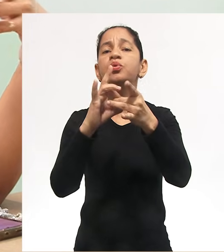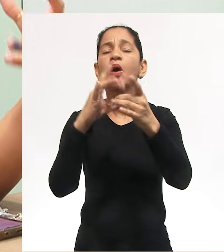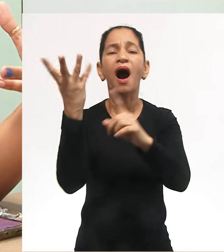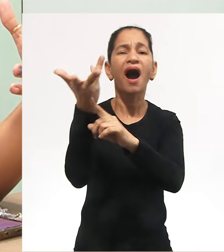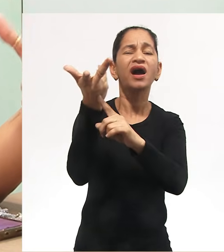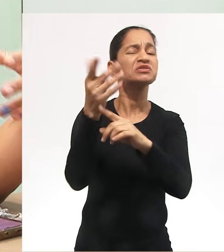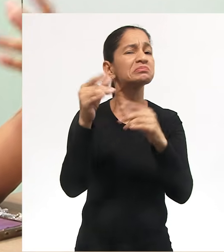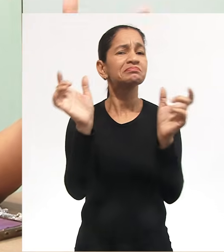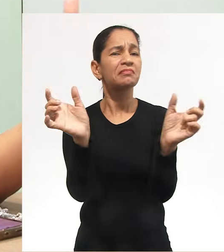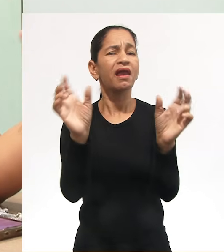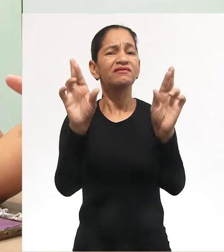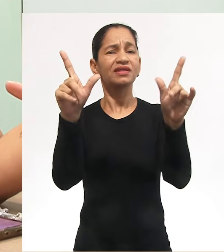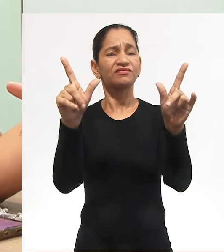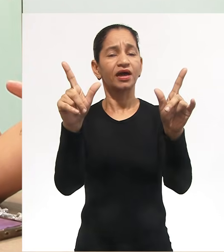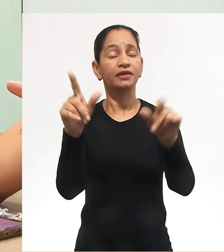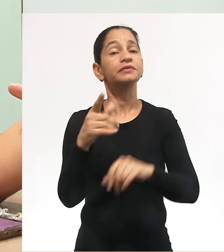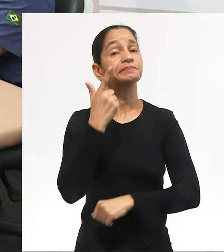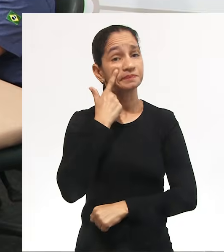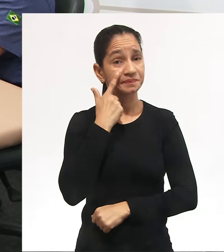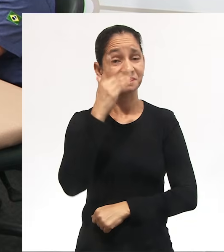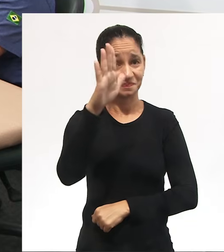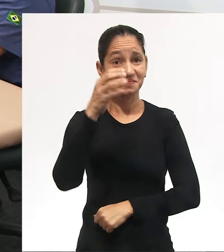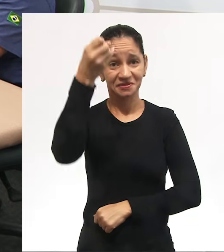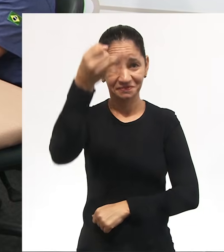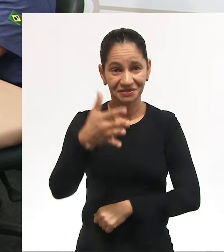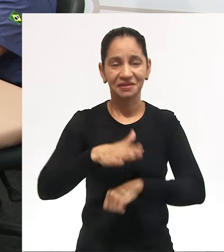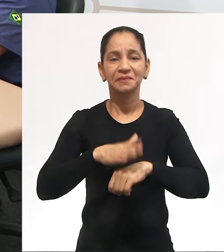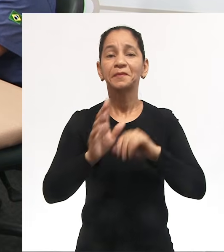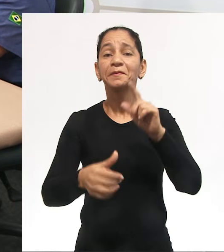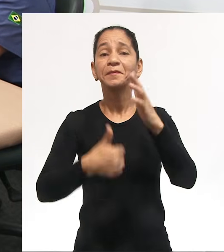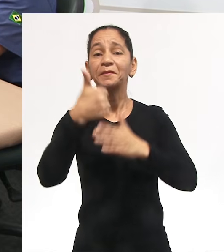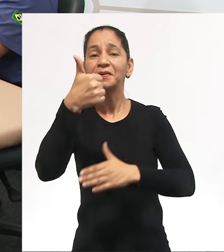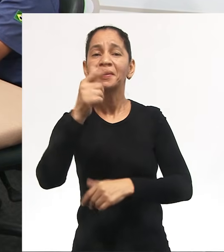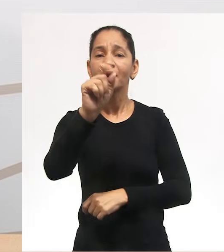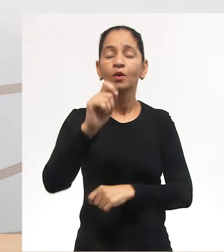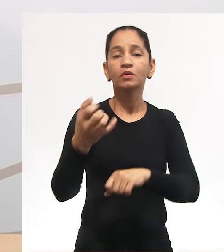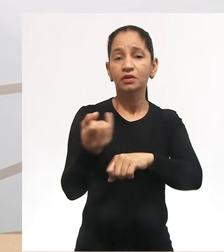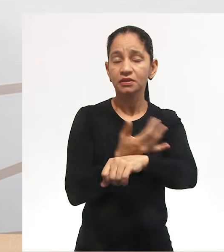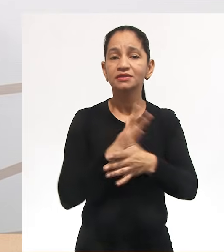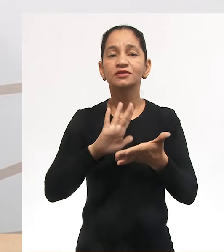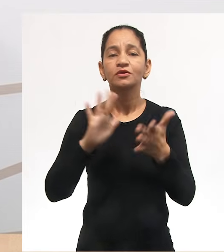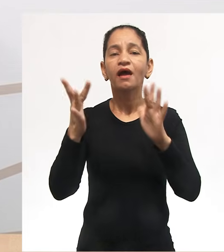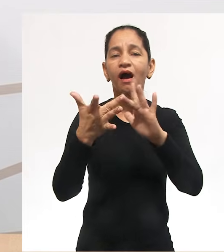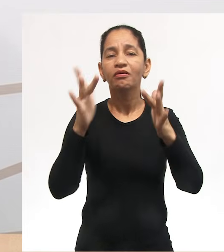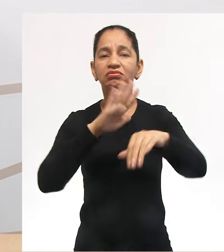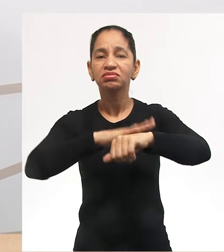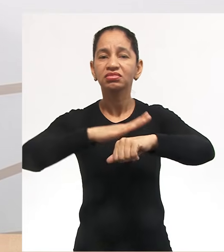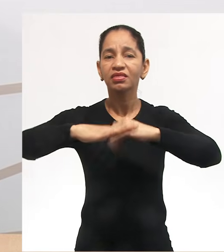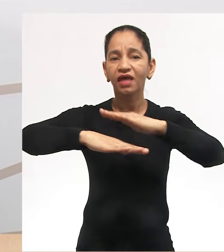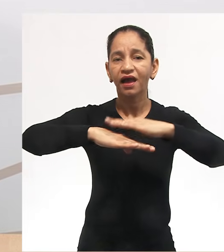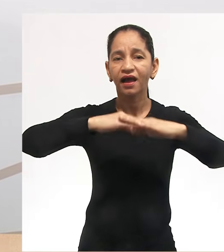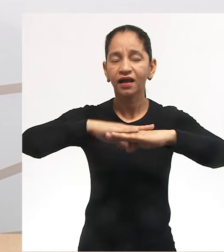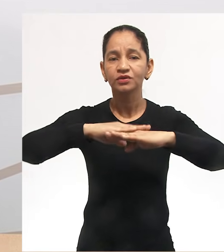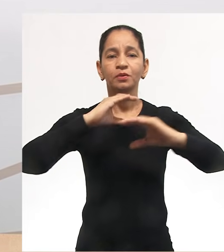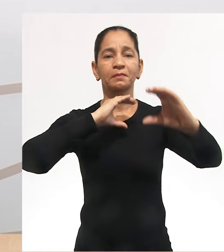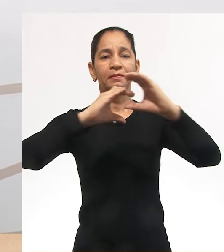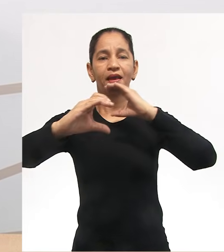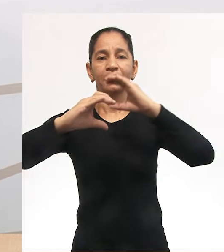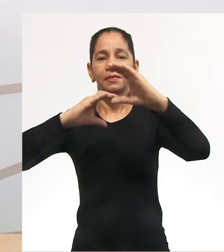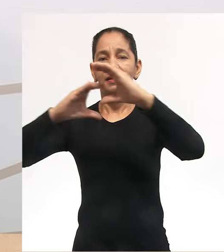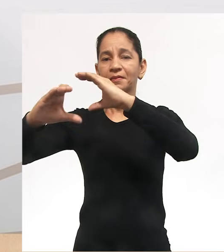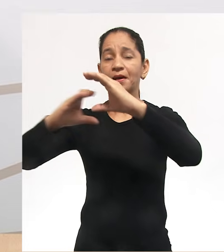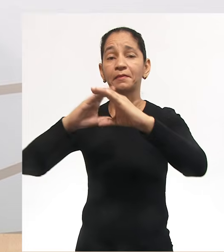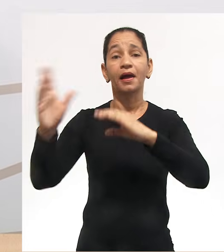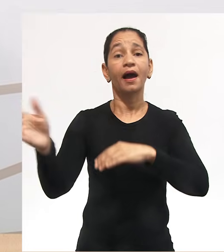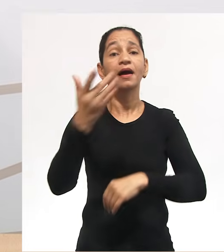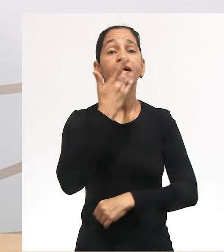E com minha cidade e a relação com a arte. Com a arte, exatamente. Então, a princípio era para trabalhar essa parte sensorial,